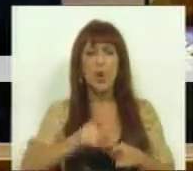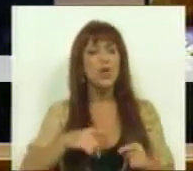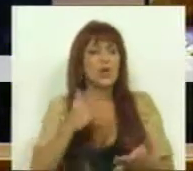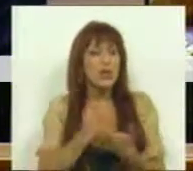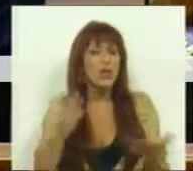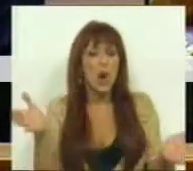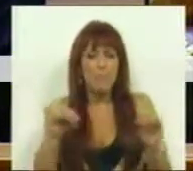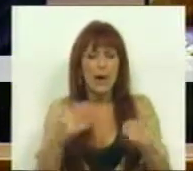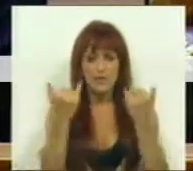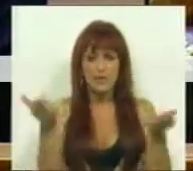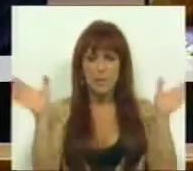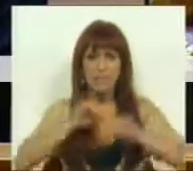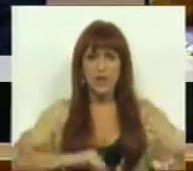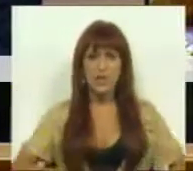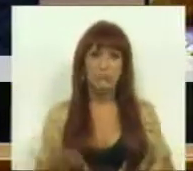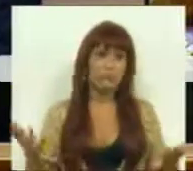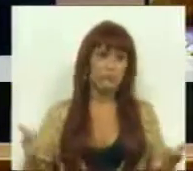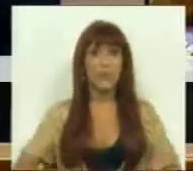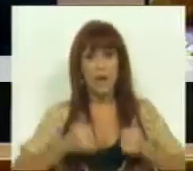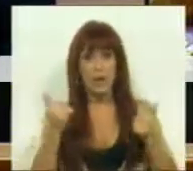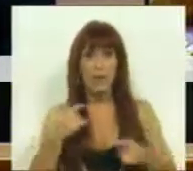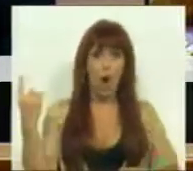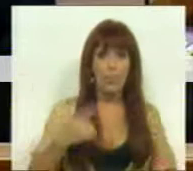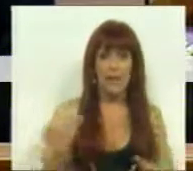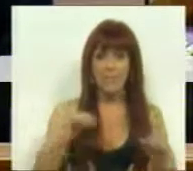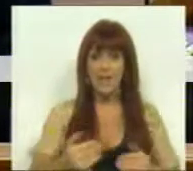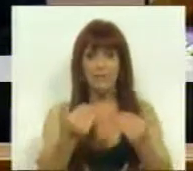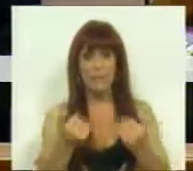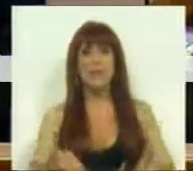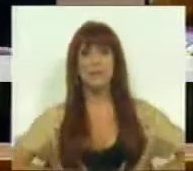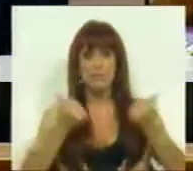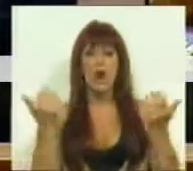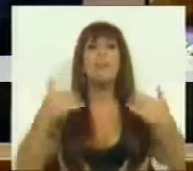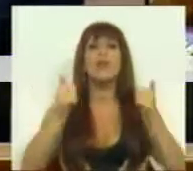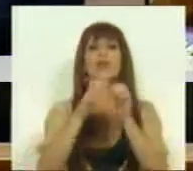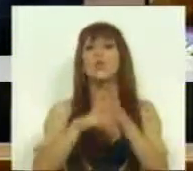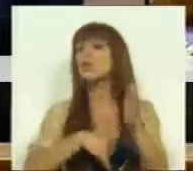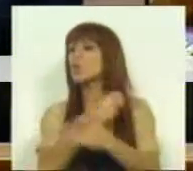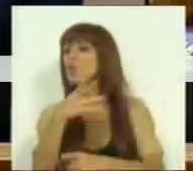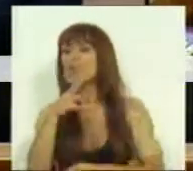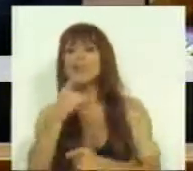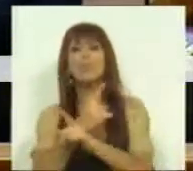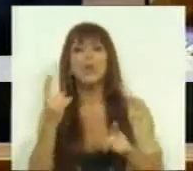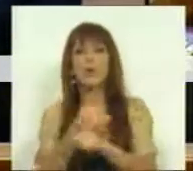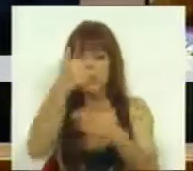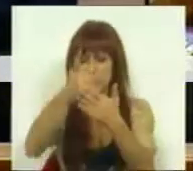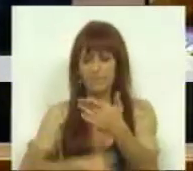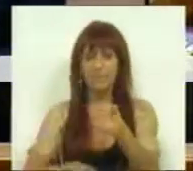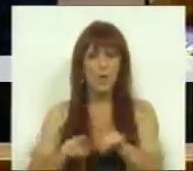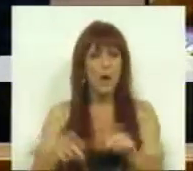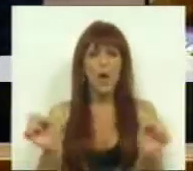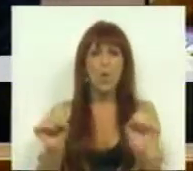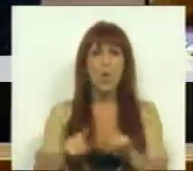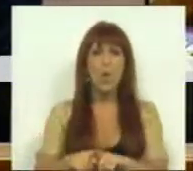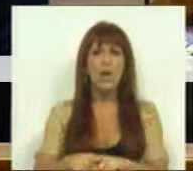pura e simplesmente mais informação. Bem, ainda bem que há a obrigação de mais informação, mas tudo o resto que é dito na exposição de motivos, que é para não